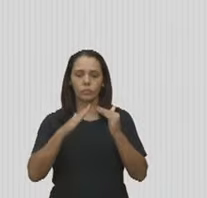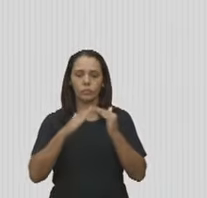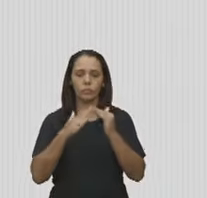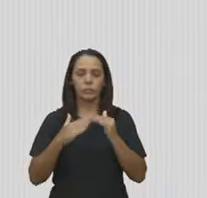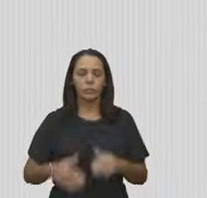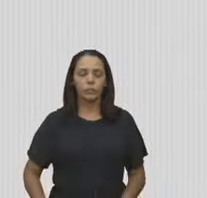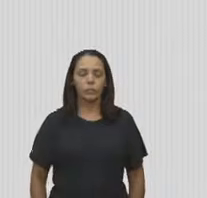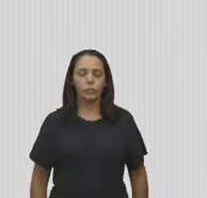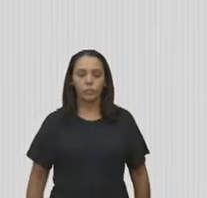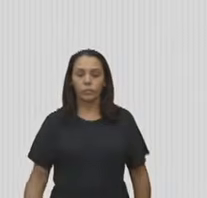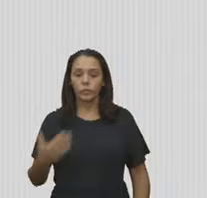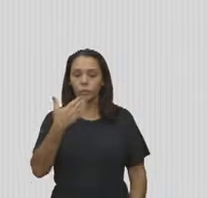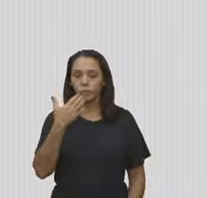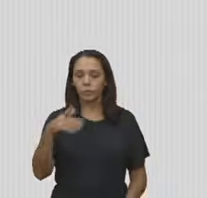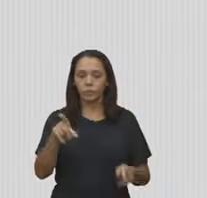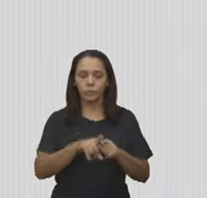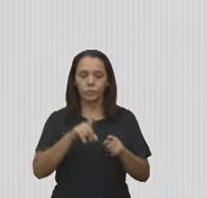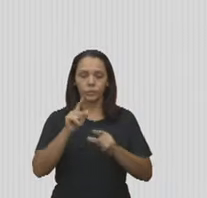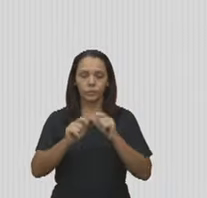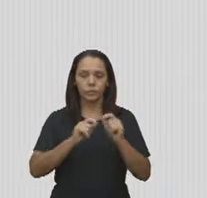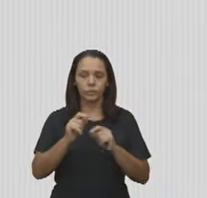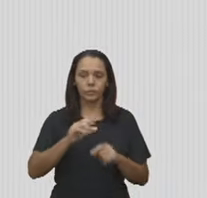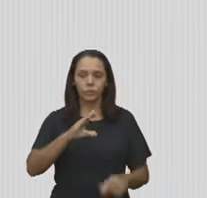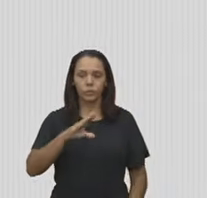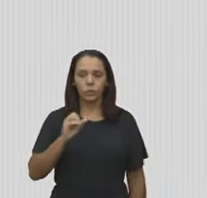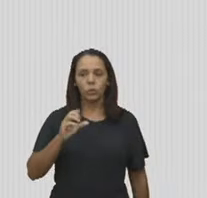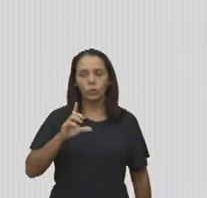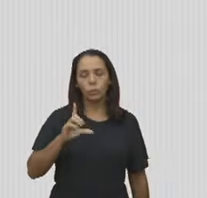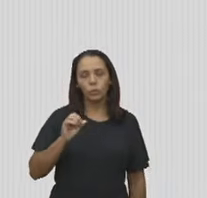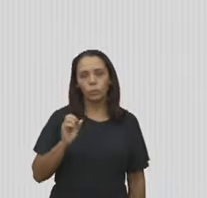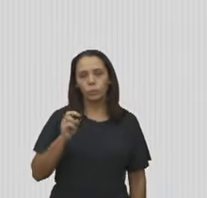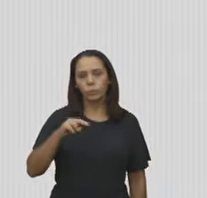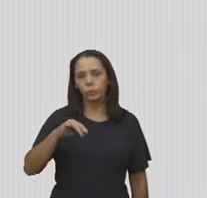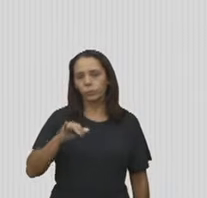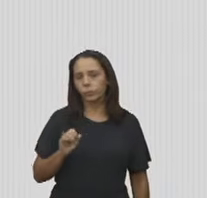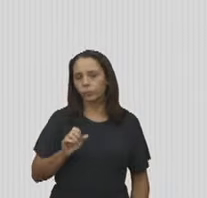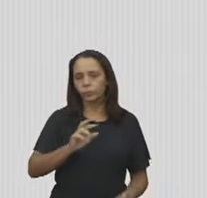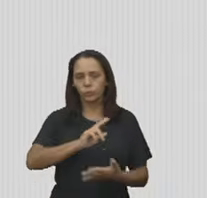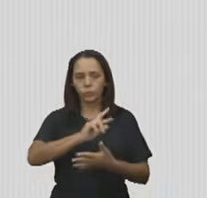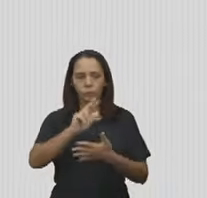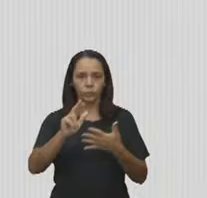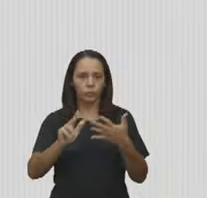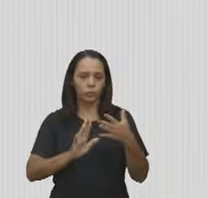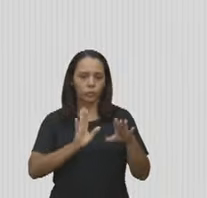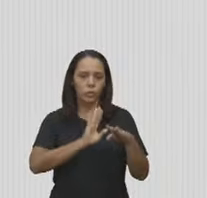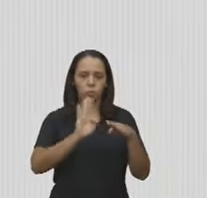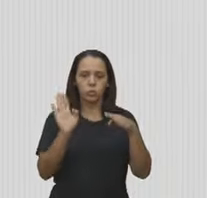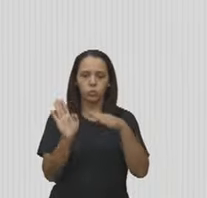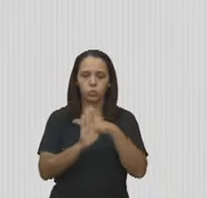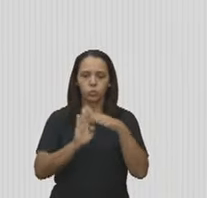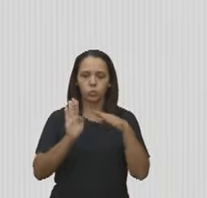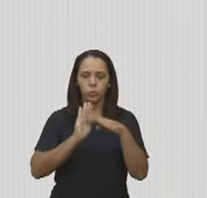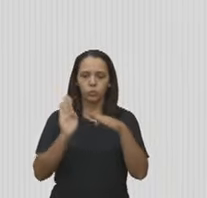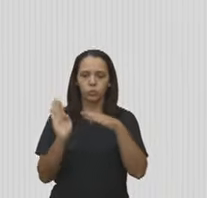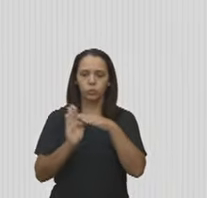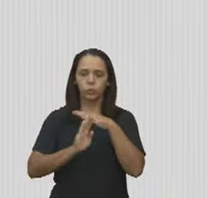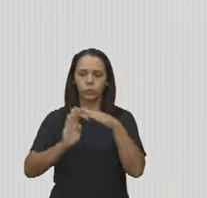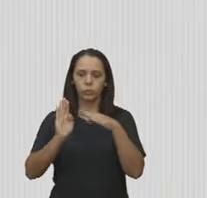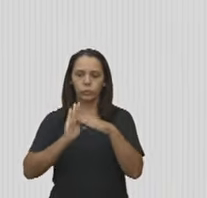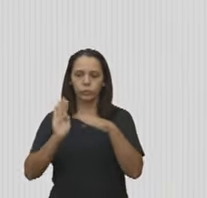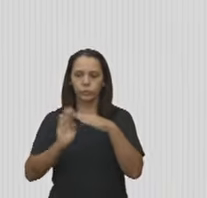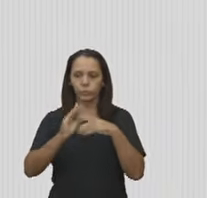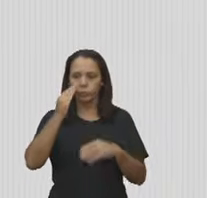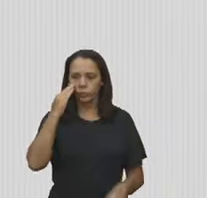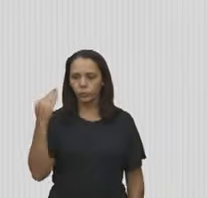Enfim, também pedimos providências no Jardim Colônia, na Vila Zezé, no Jardim Paraíso, Jardim Panorama, Vila Formosa, Jardim Leblon 2, Jardim